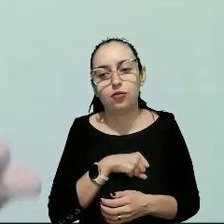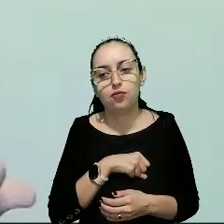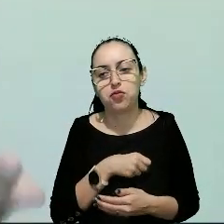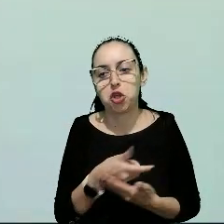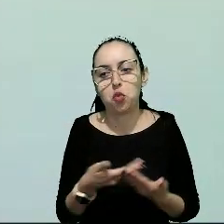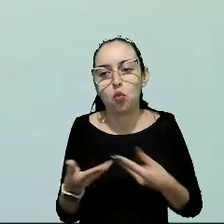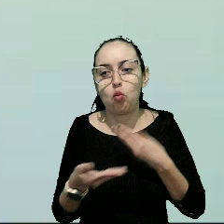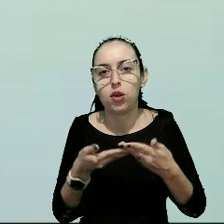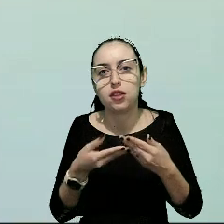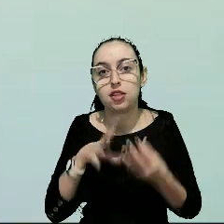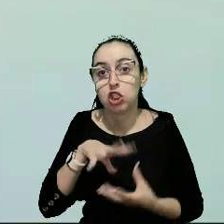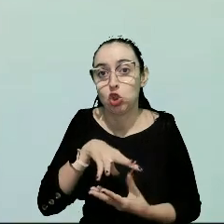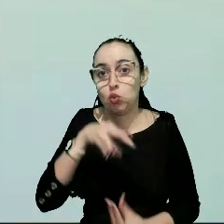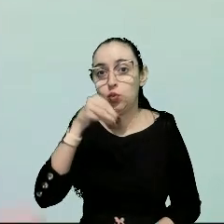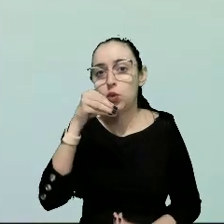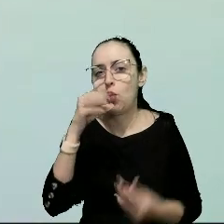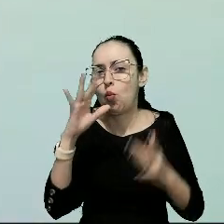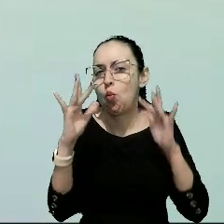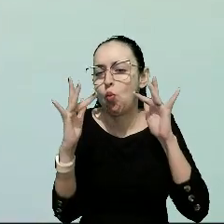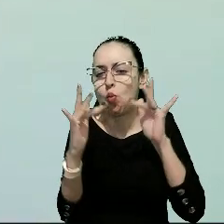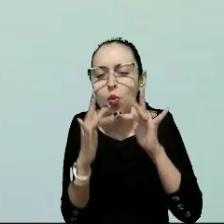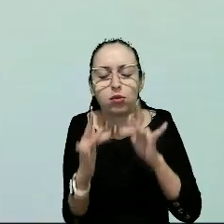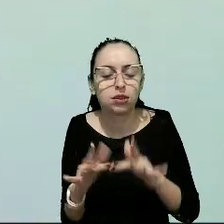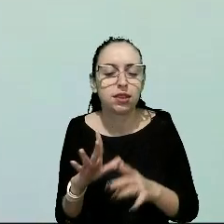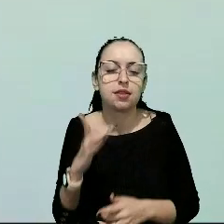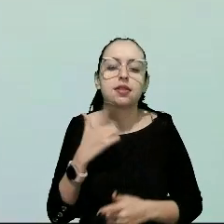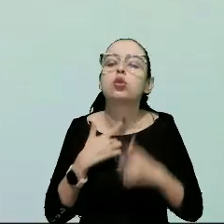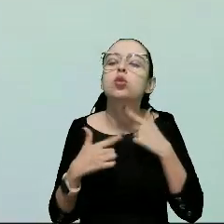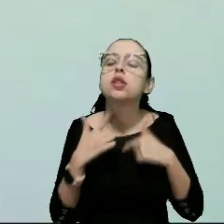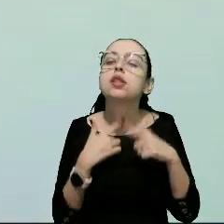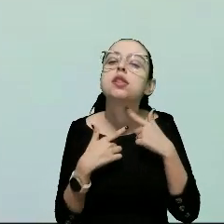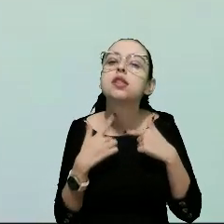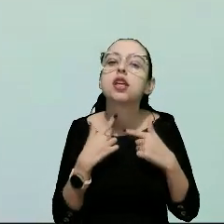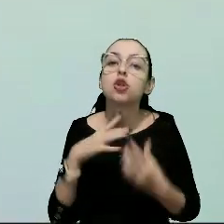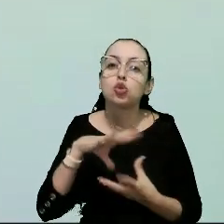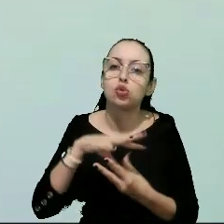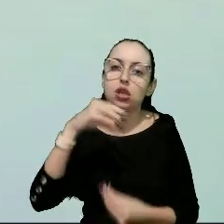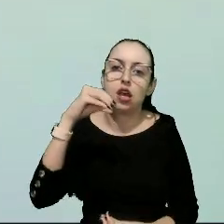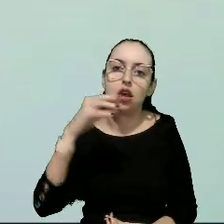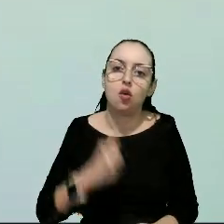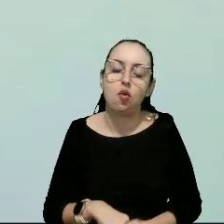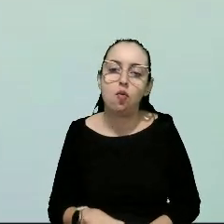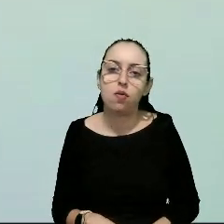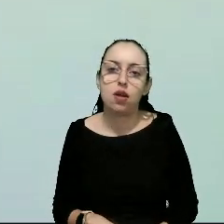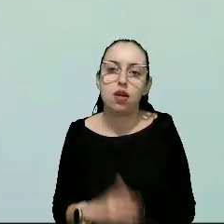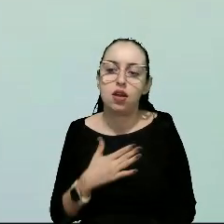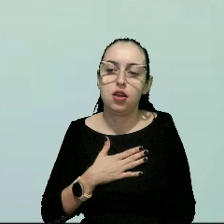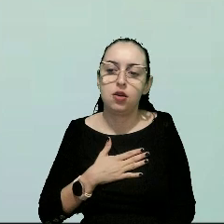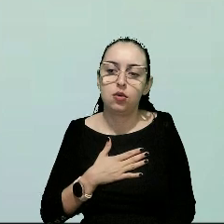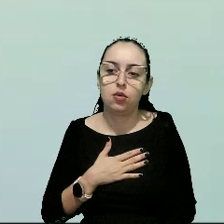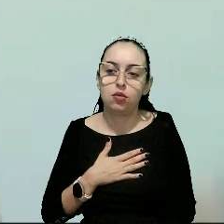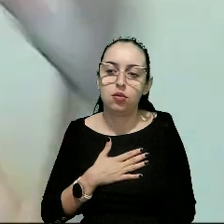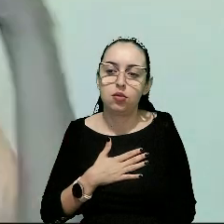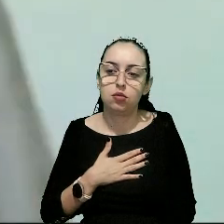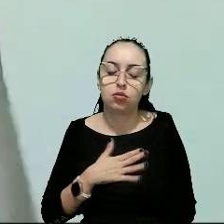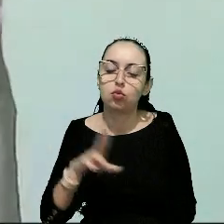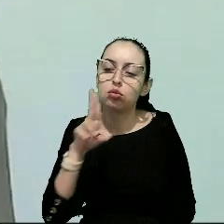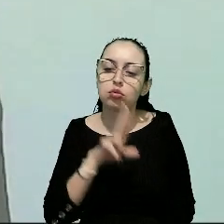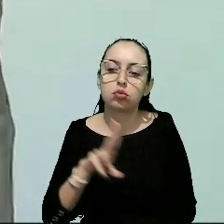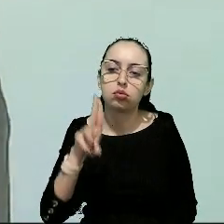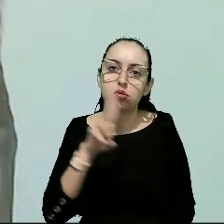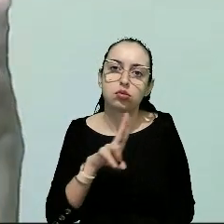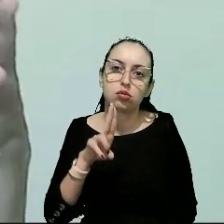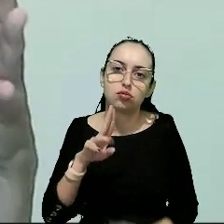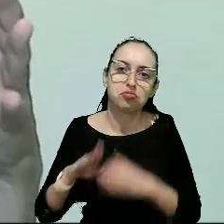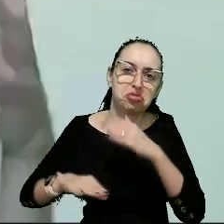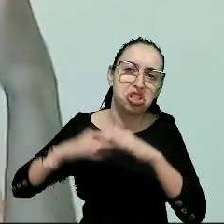uma coisa de alma, um tesão da minha alma. E eu